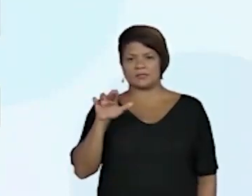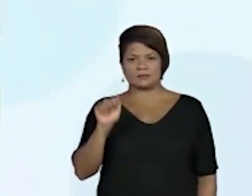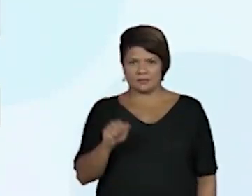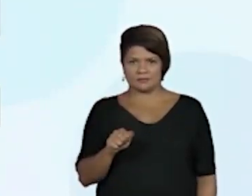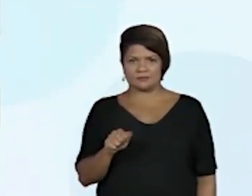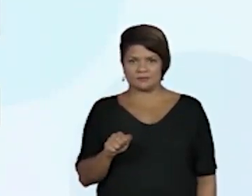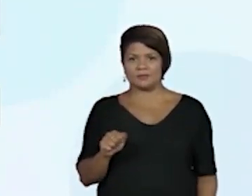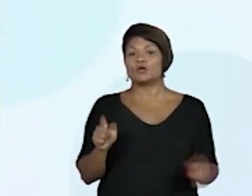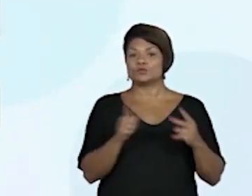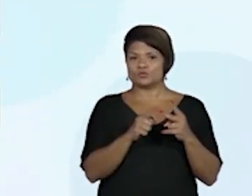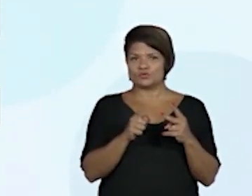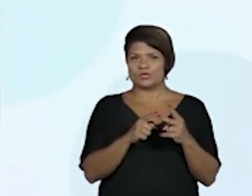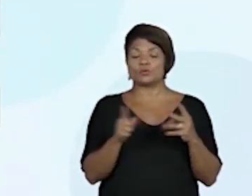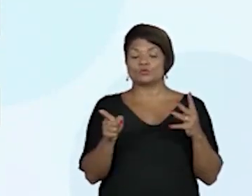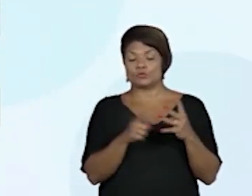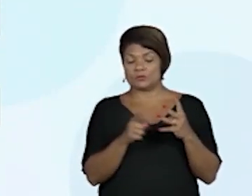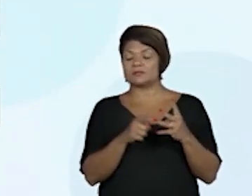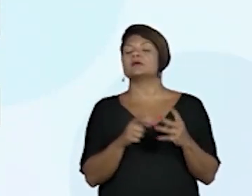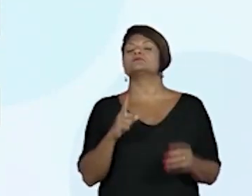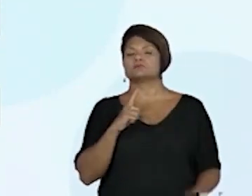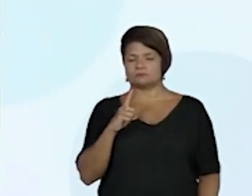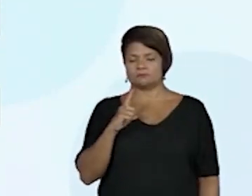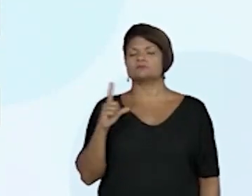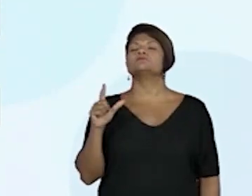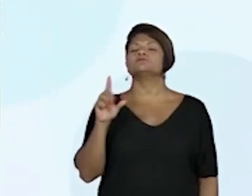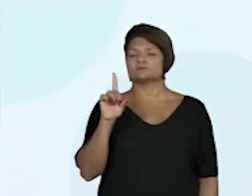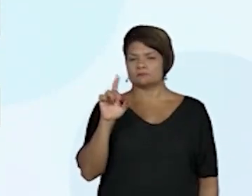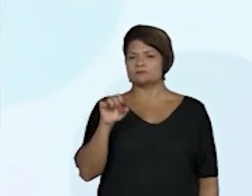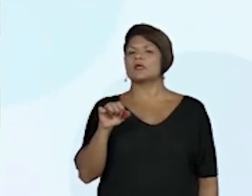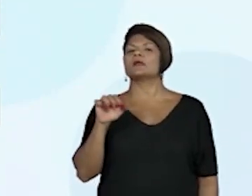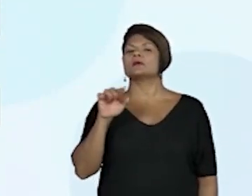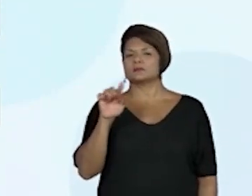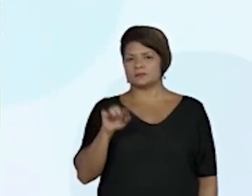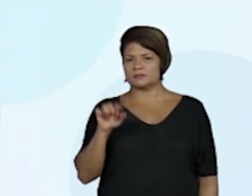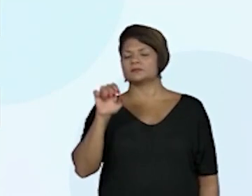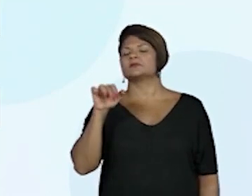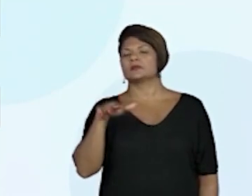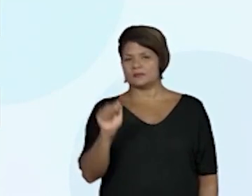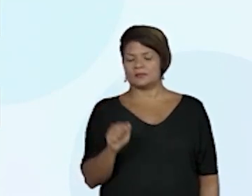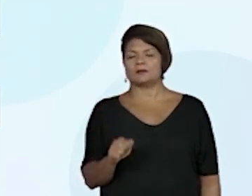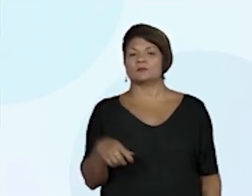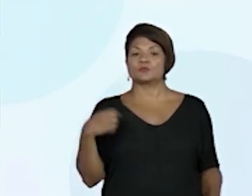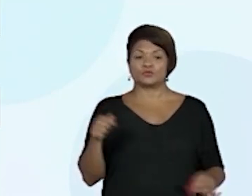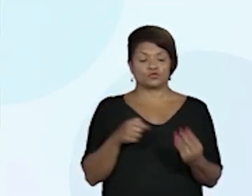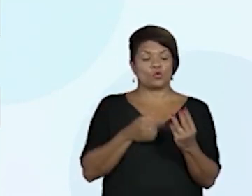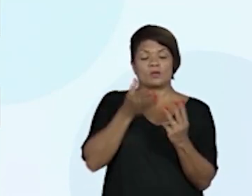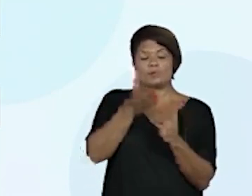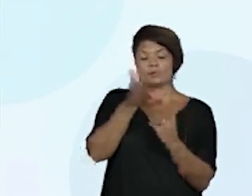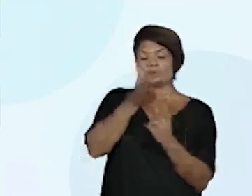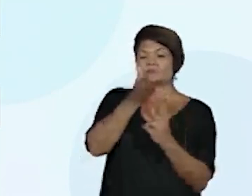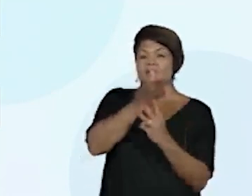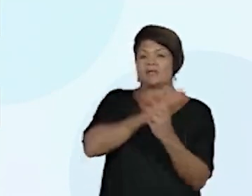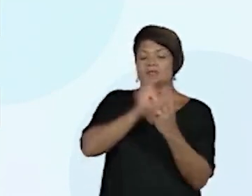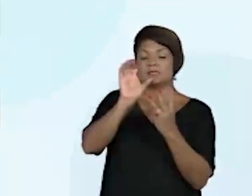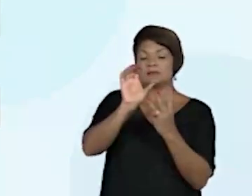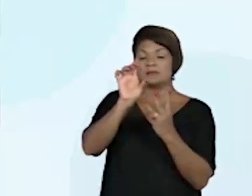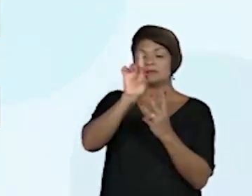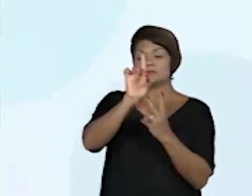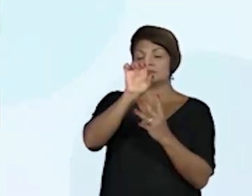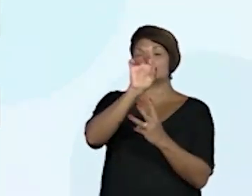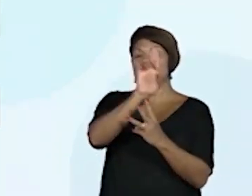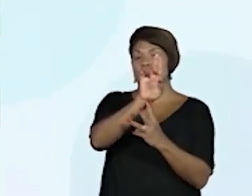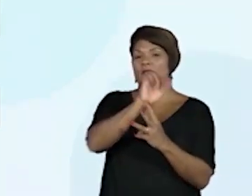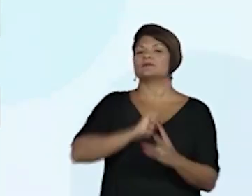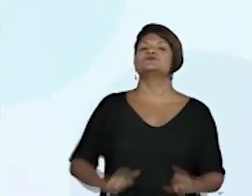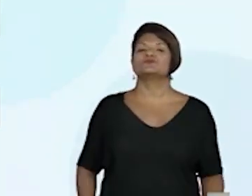no segundo e no terceiro a gente precisou para compor centena, dezena e